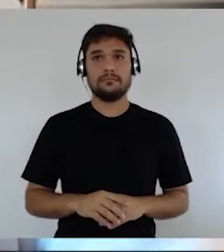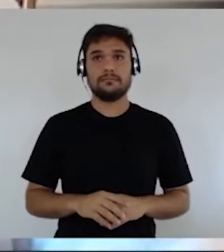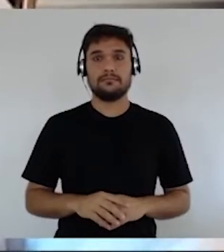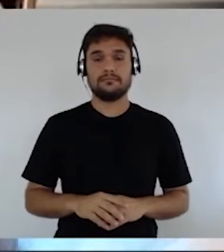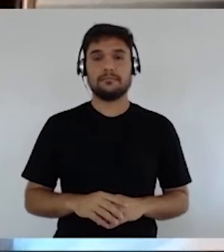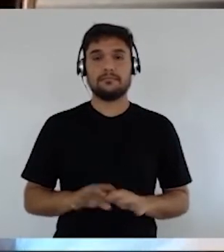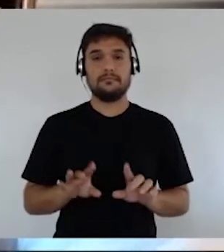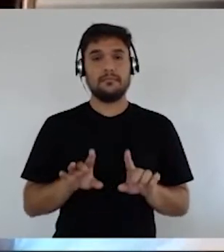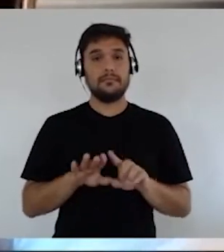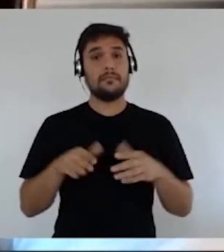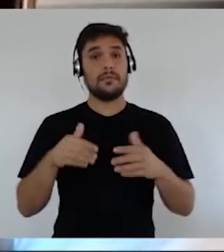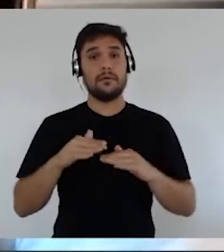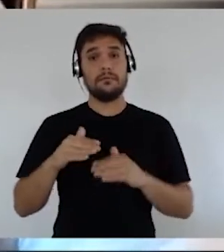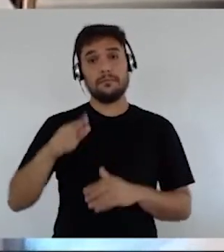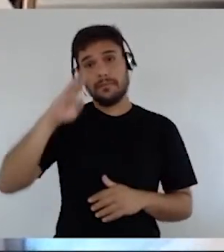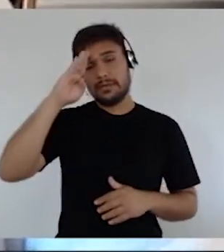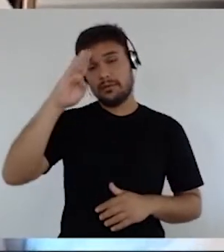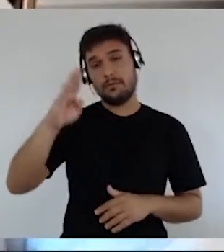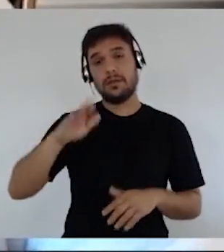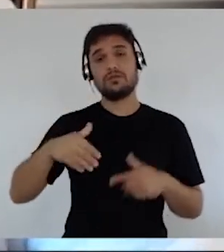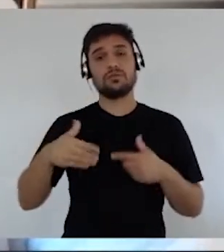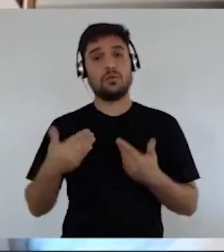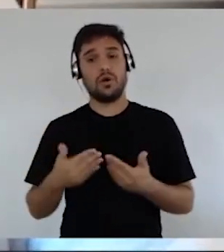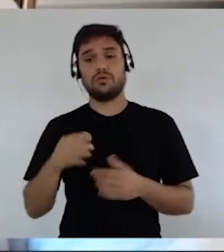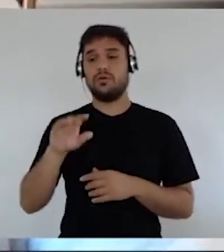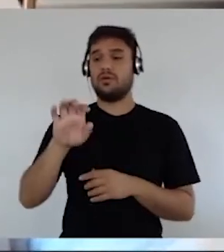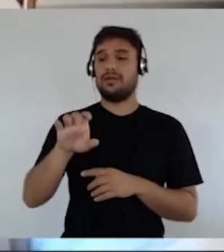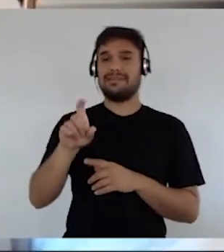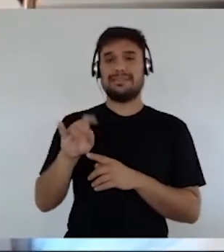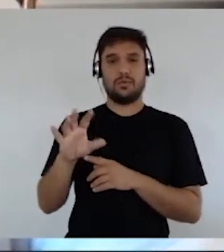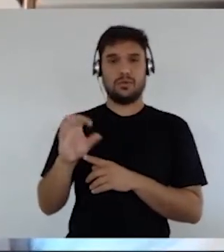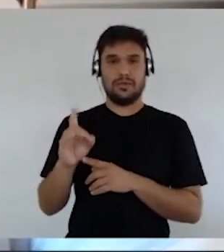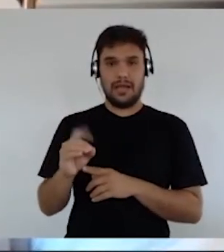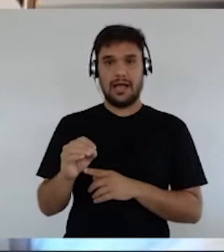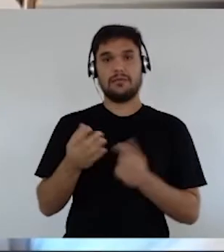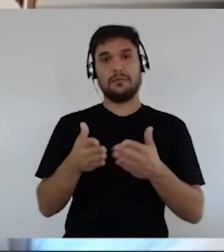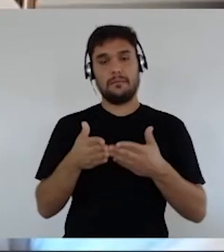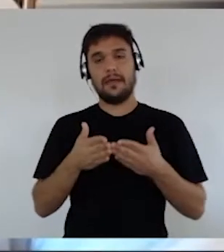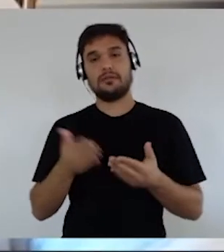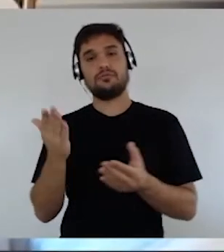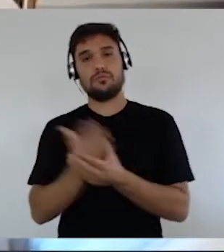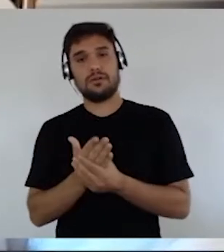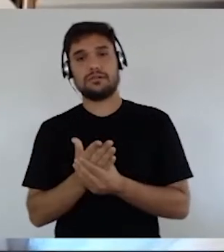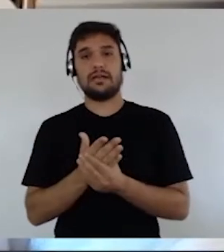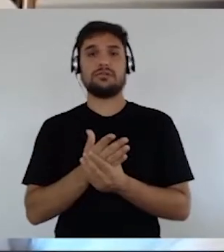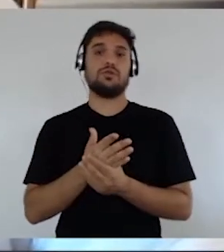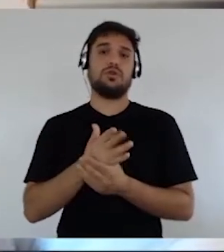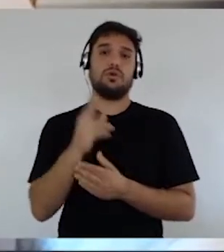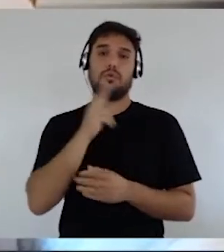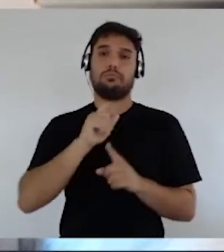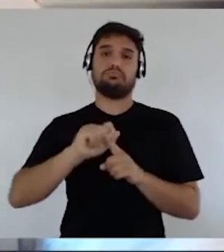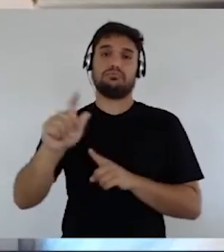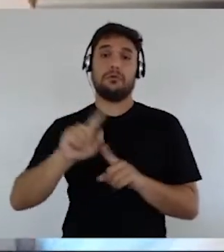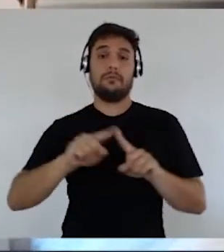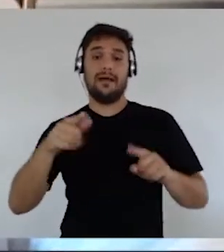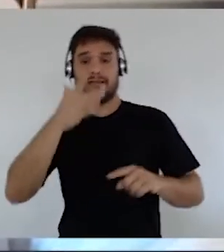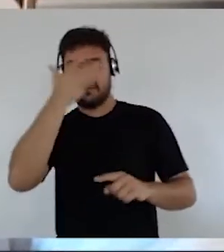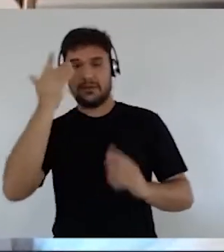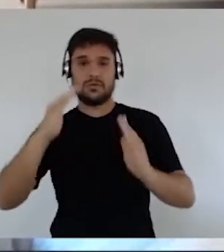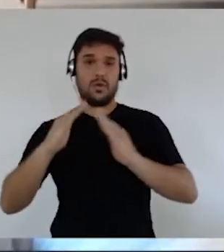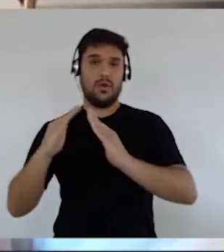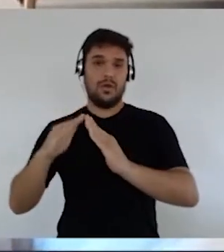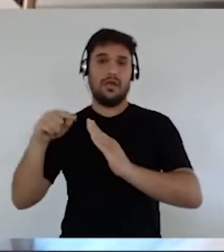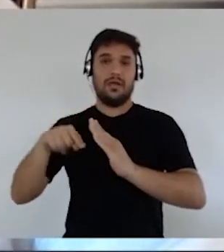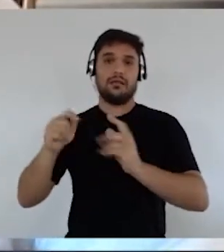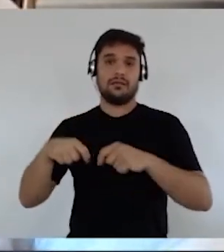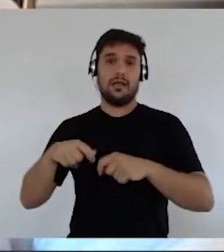sobretudo quando o executado requeira a suspensão de uma ação executiva, mas do outro lado está o exequente, que também